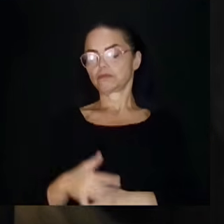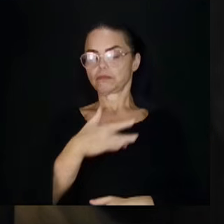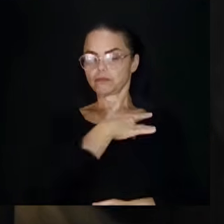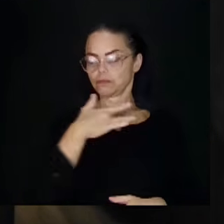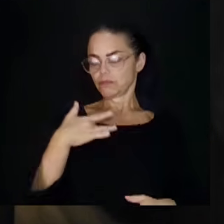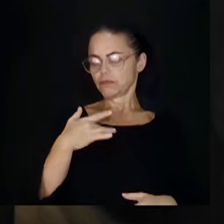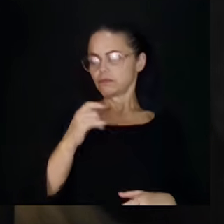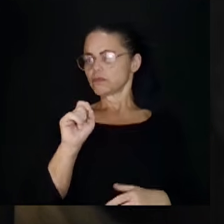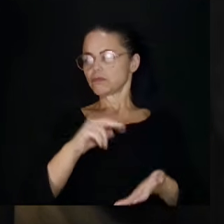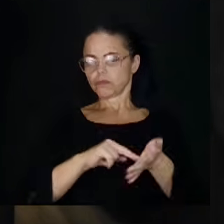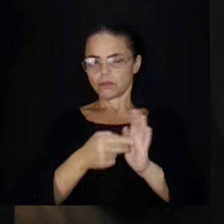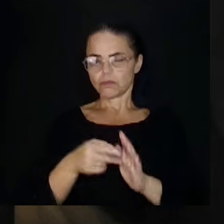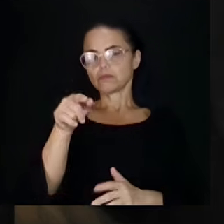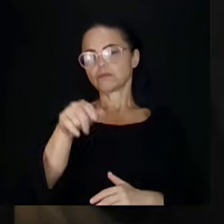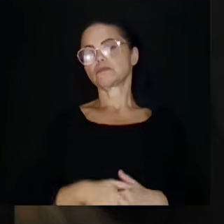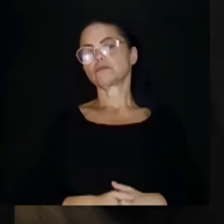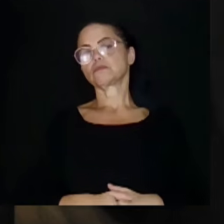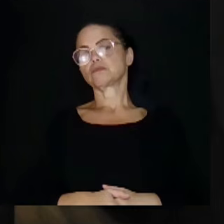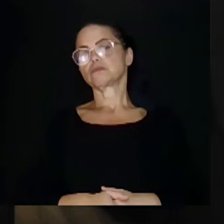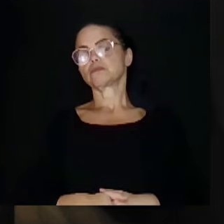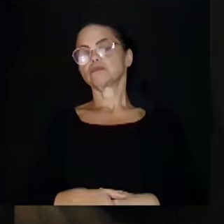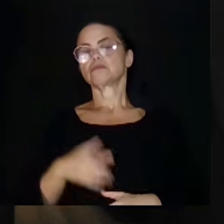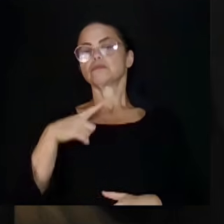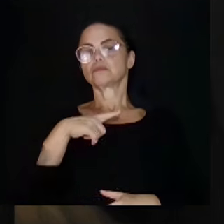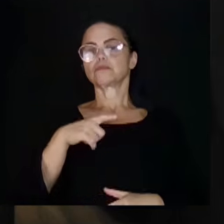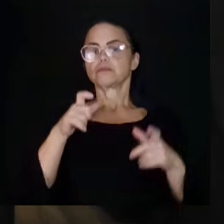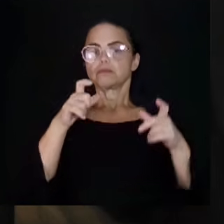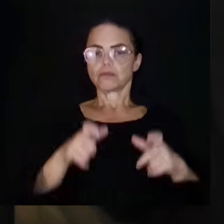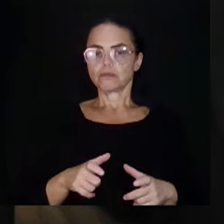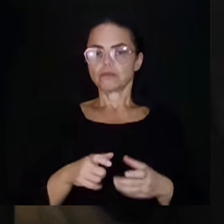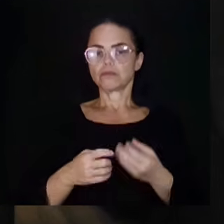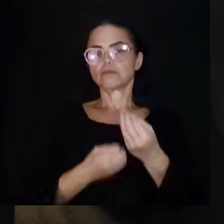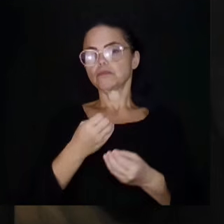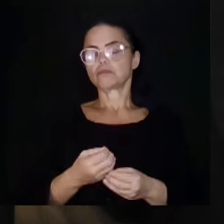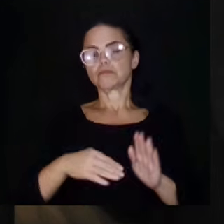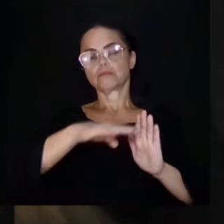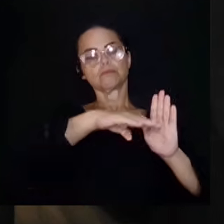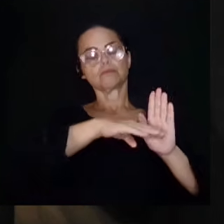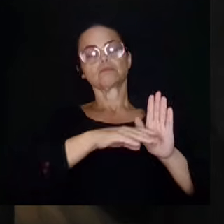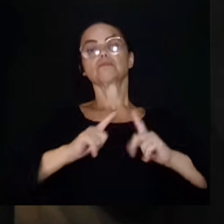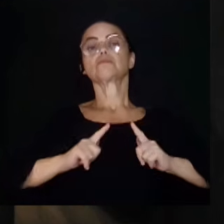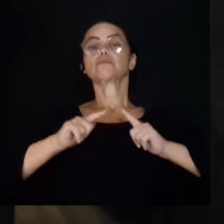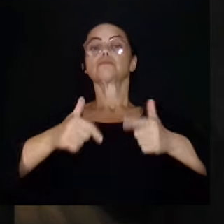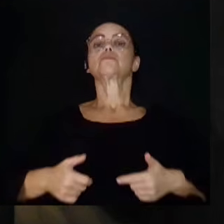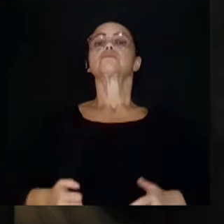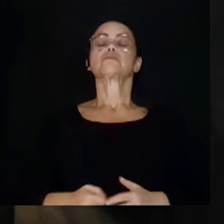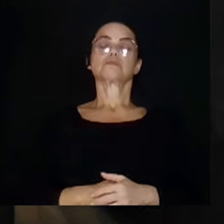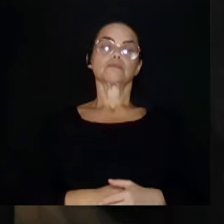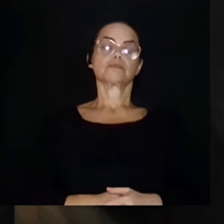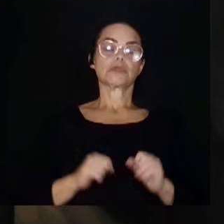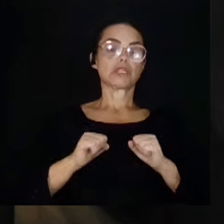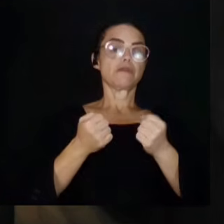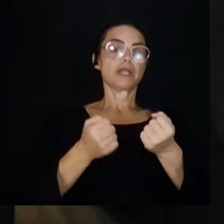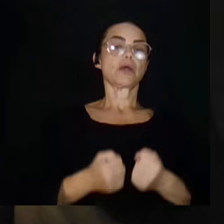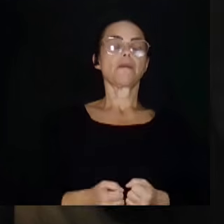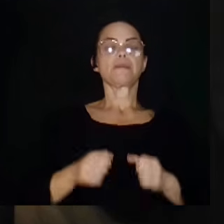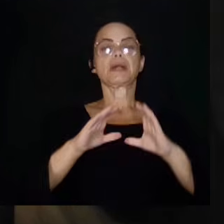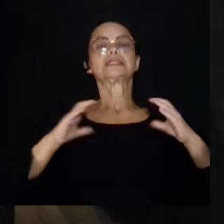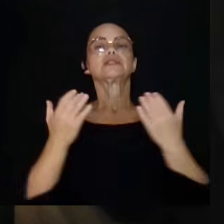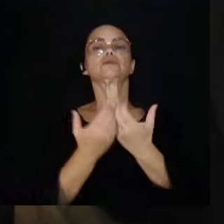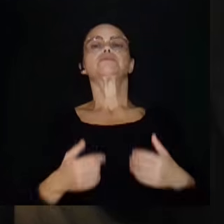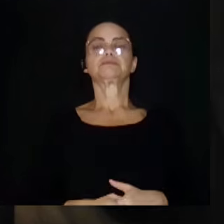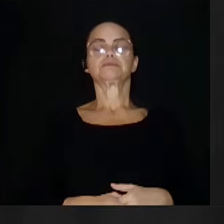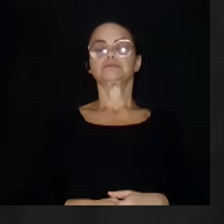para você ocupar esse espaço e quais foram as pautas que você levou para essas conferências? Olha, eu participei